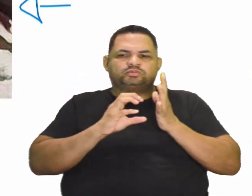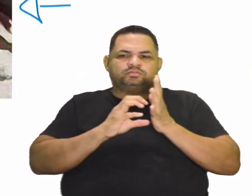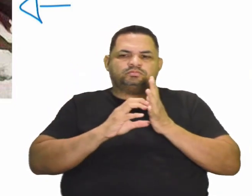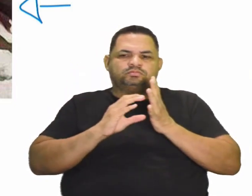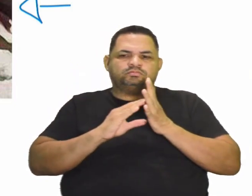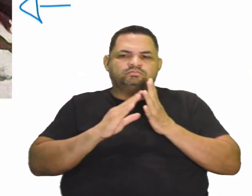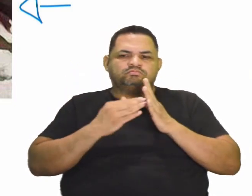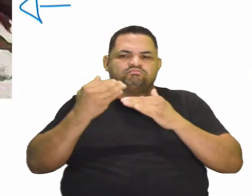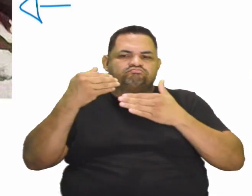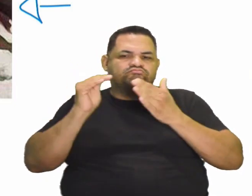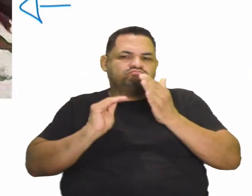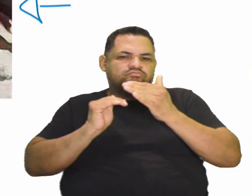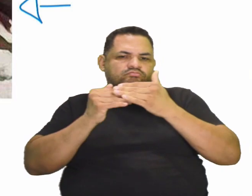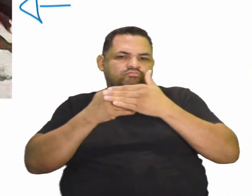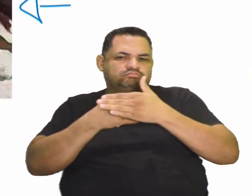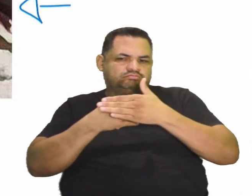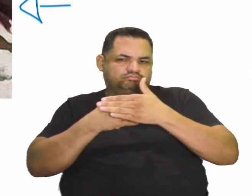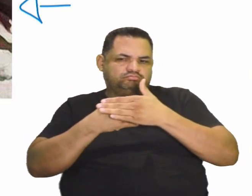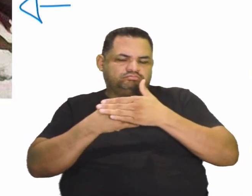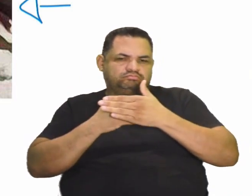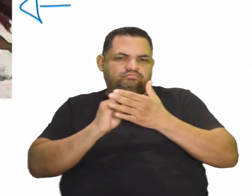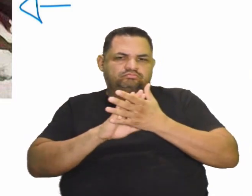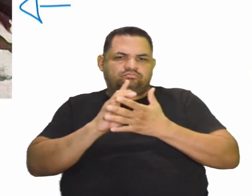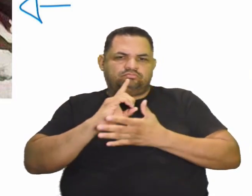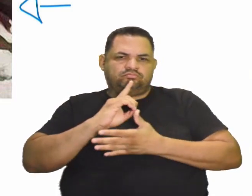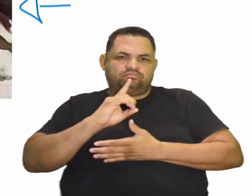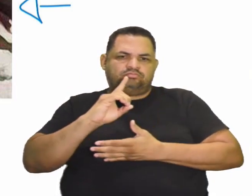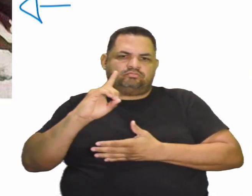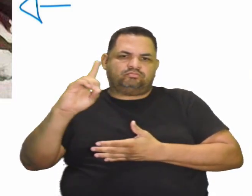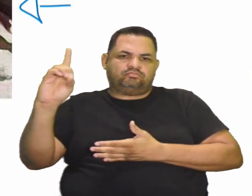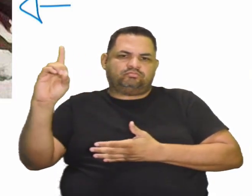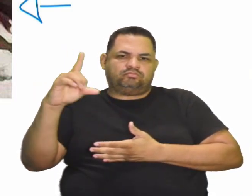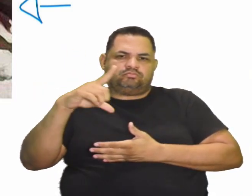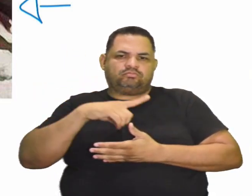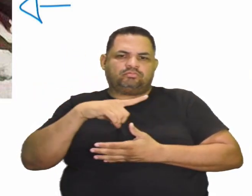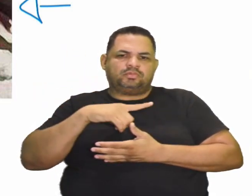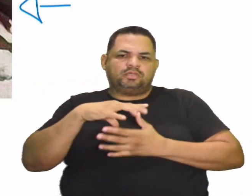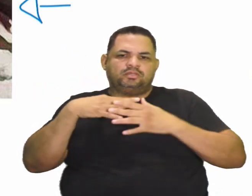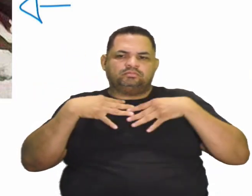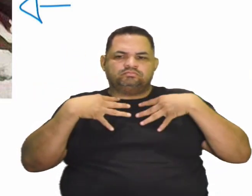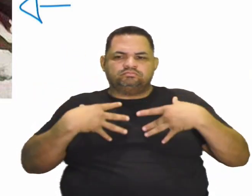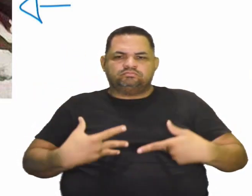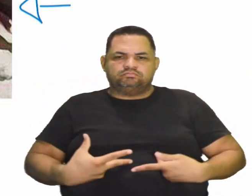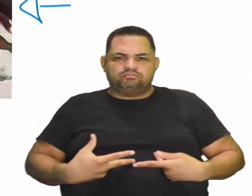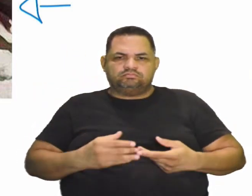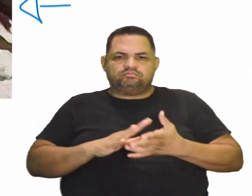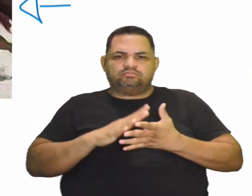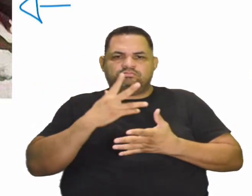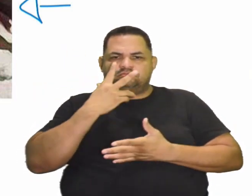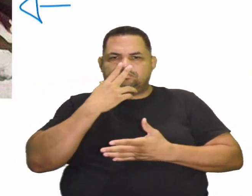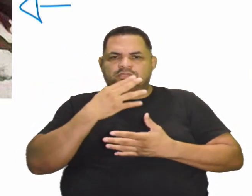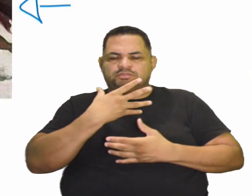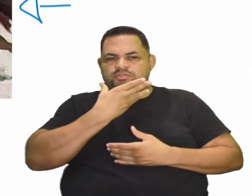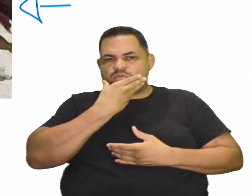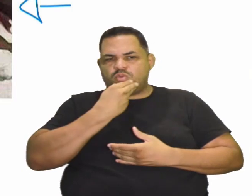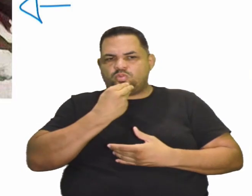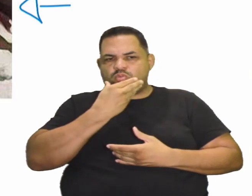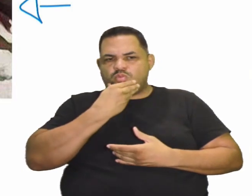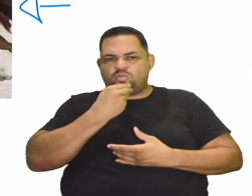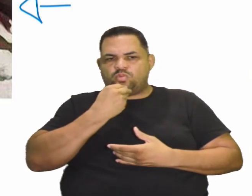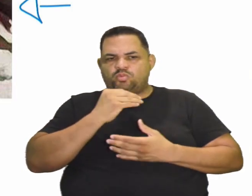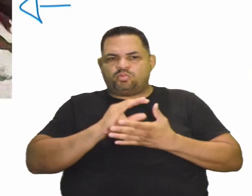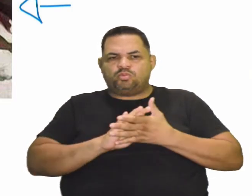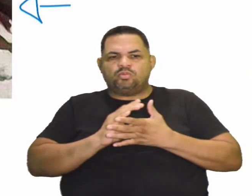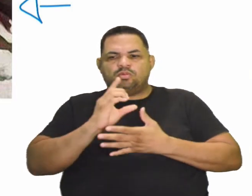do que ele representa, né? Deus aqui está bem humanizado, né? Muito parecido com o homem, né? Como